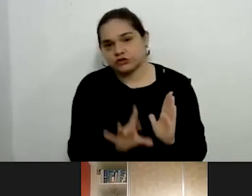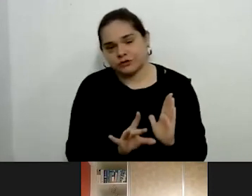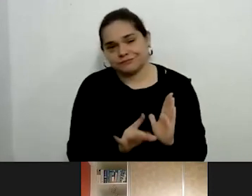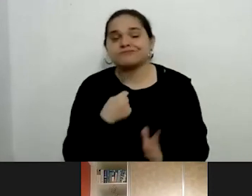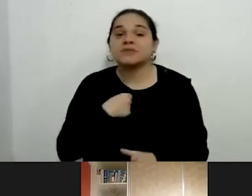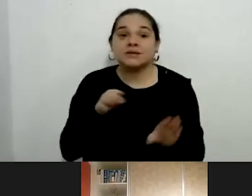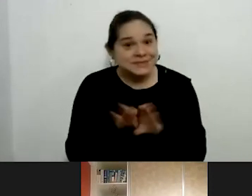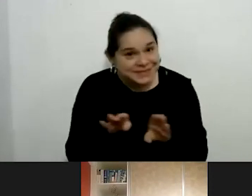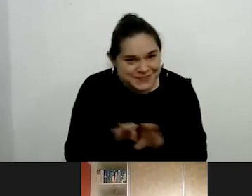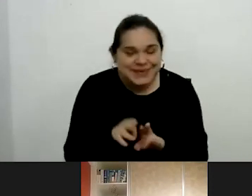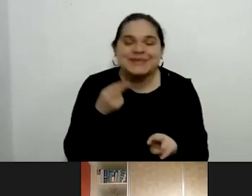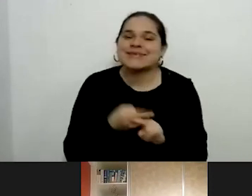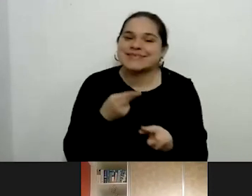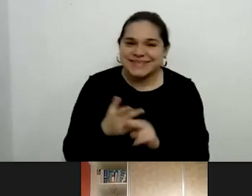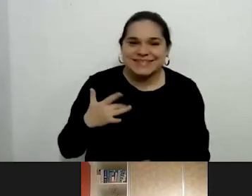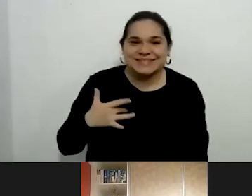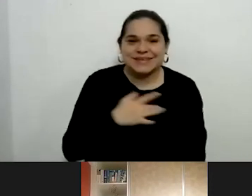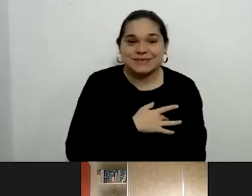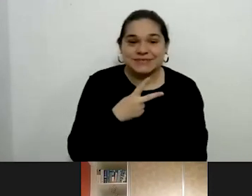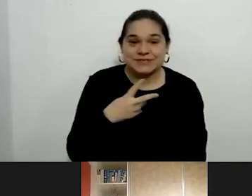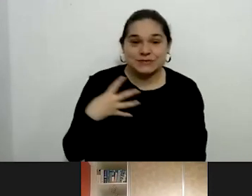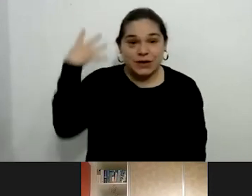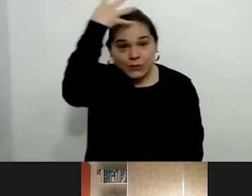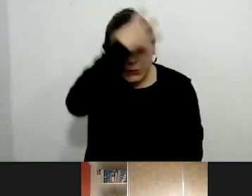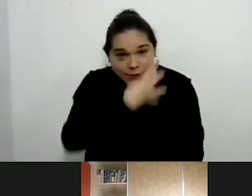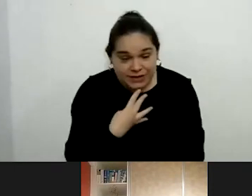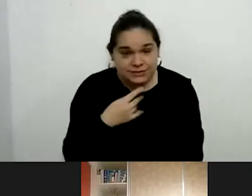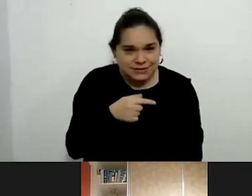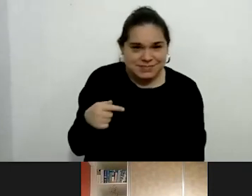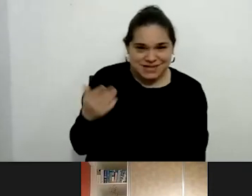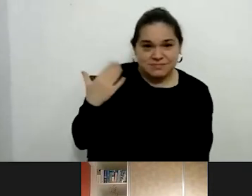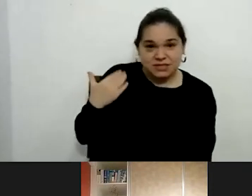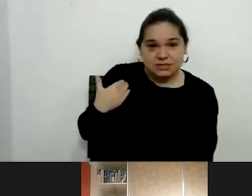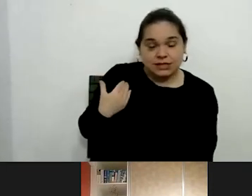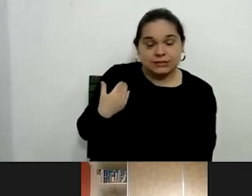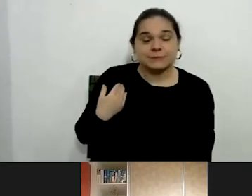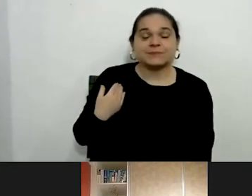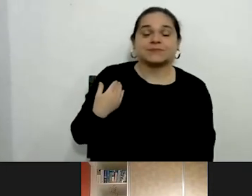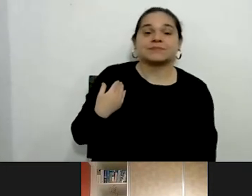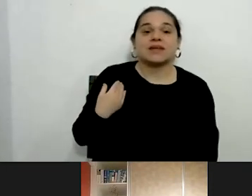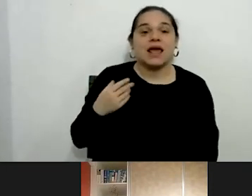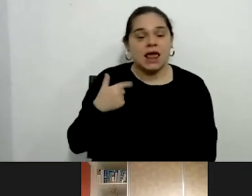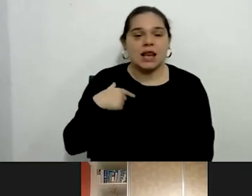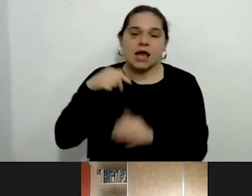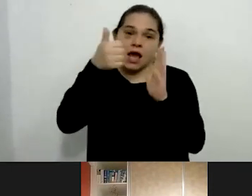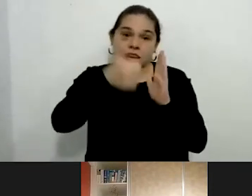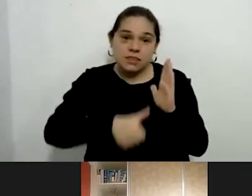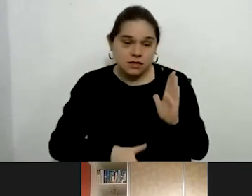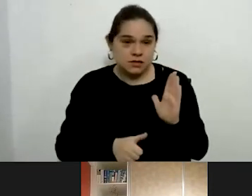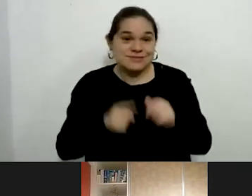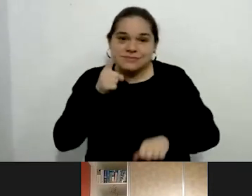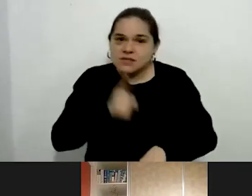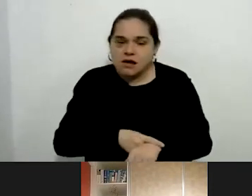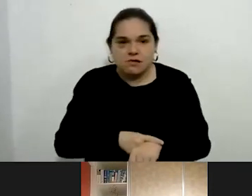o Saúde 24 Horas, precisei usar na semana passada, fui encaminhada, eles me atenderam na hora, então no